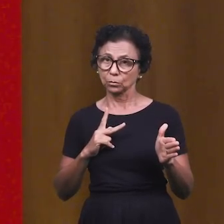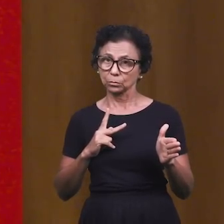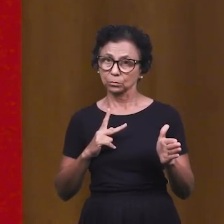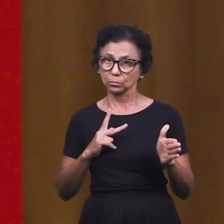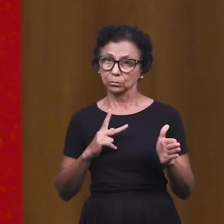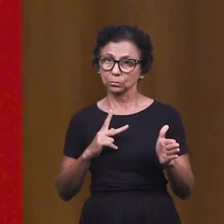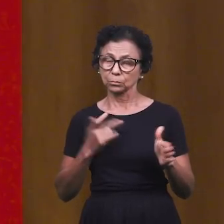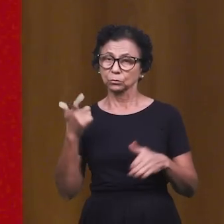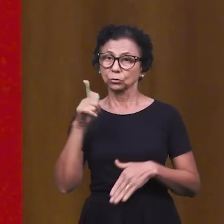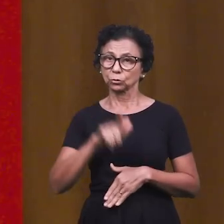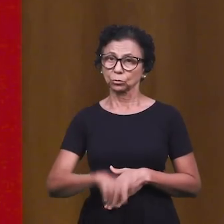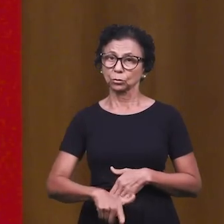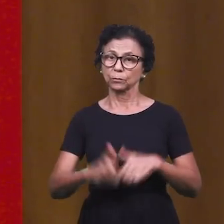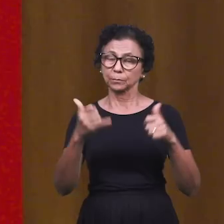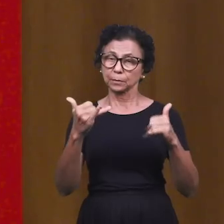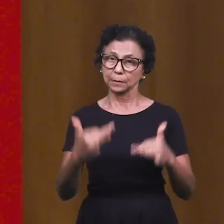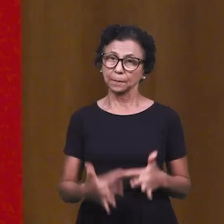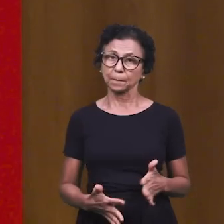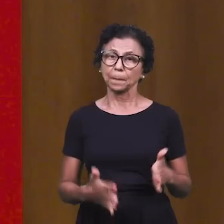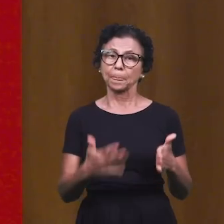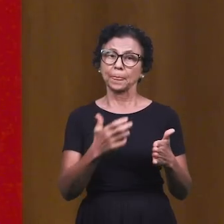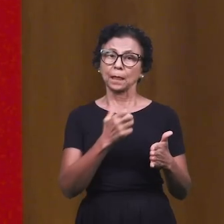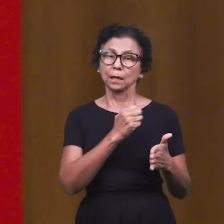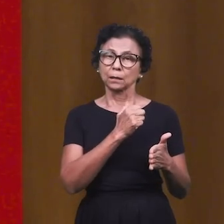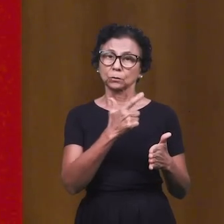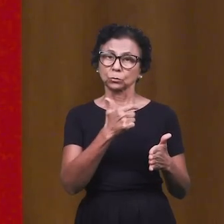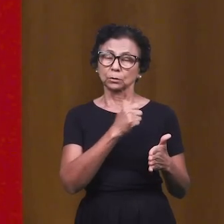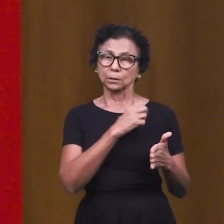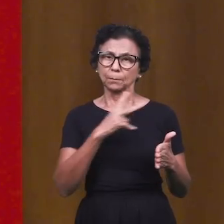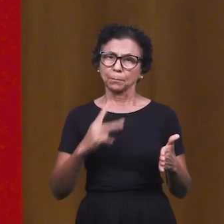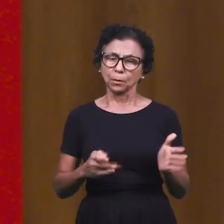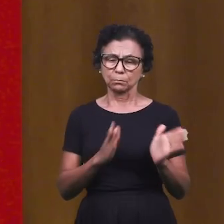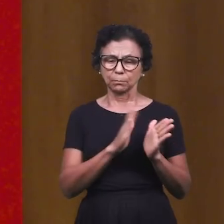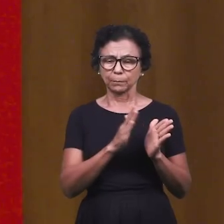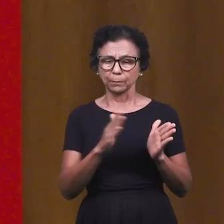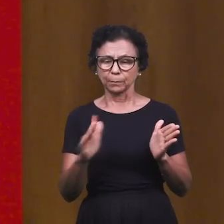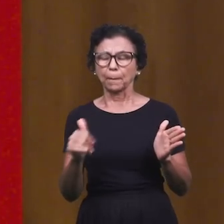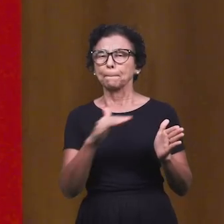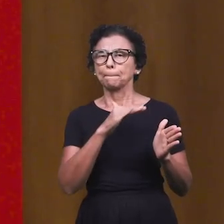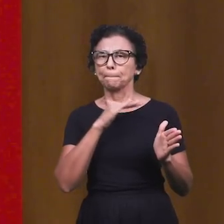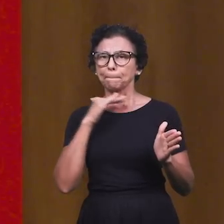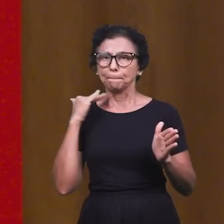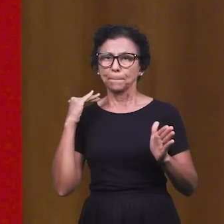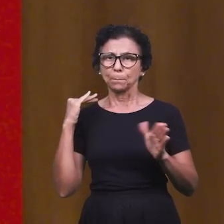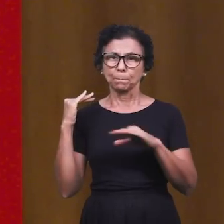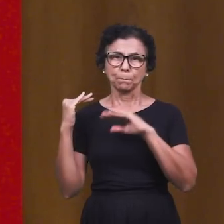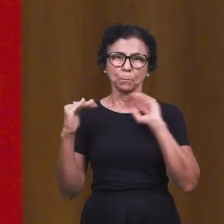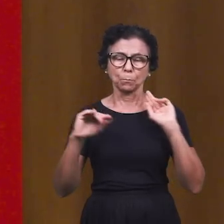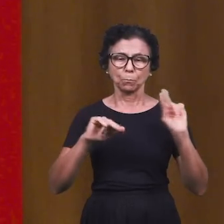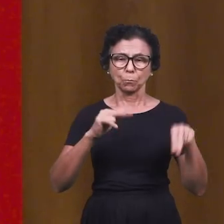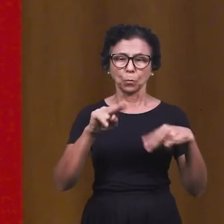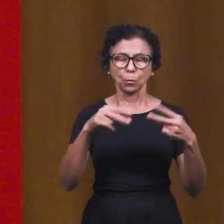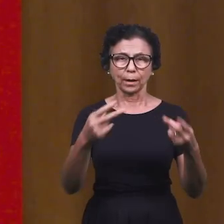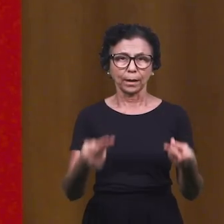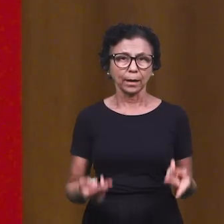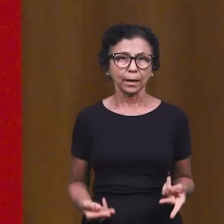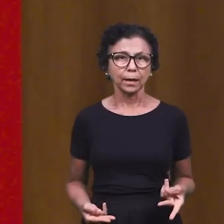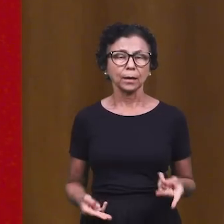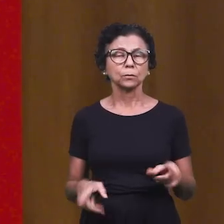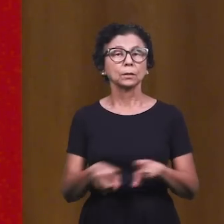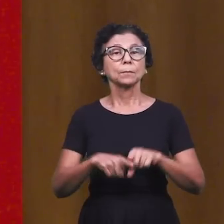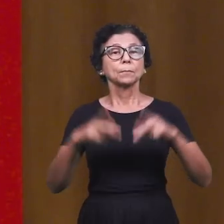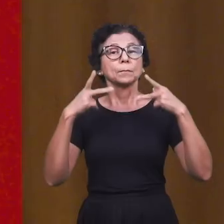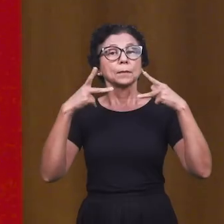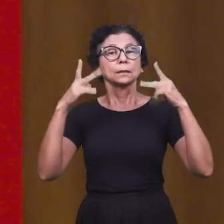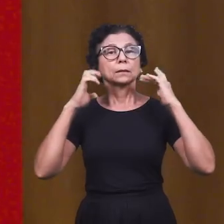que muitos deles, à medida que o tempo foi passando, muitos deles morreram, até na época da pregação do